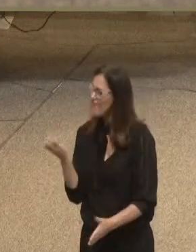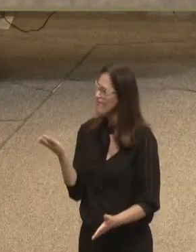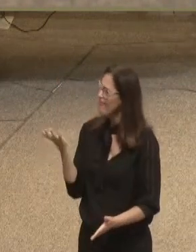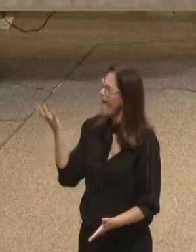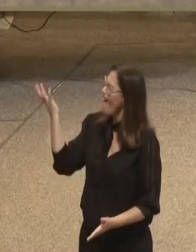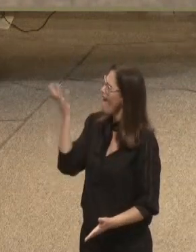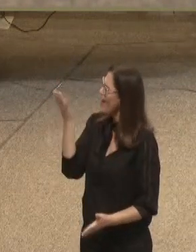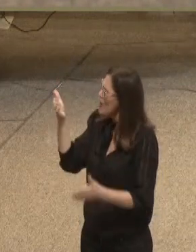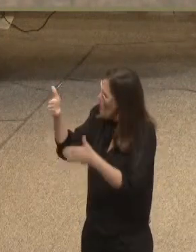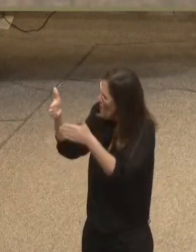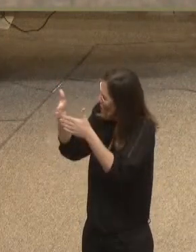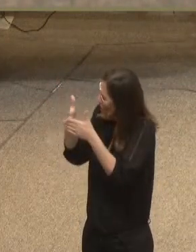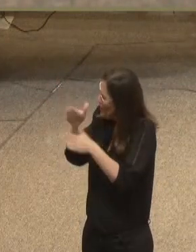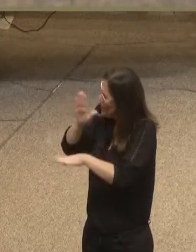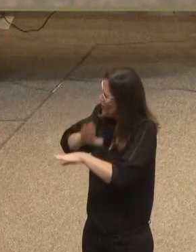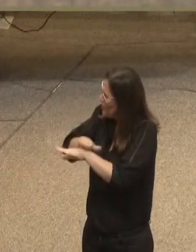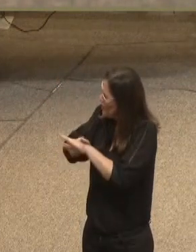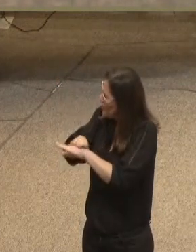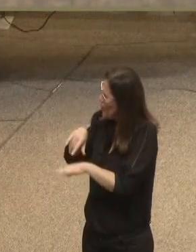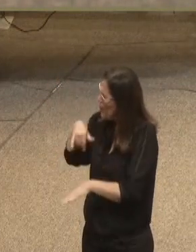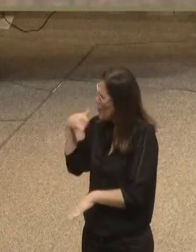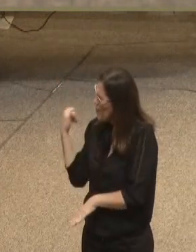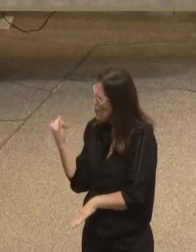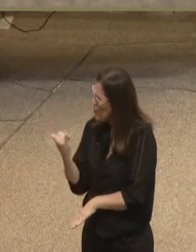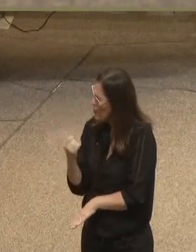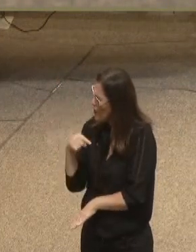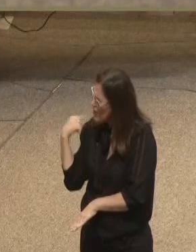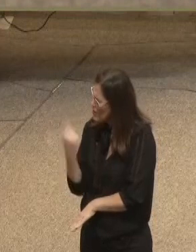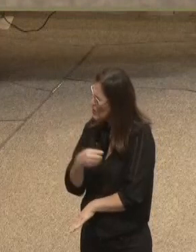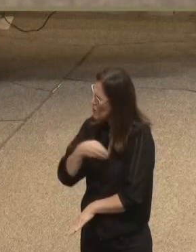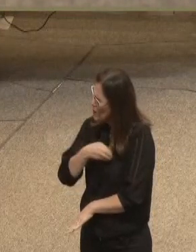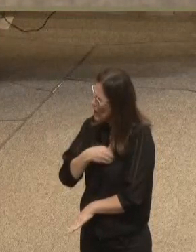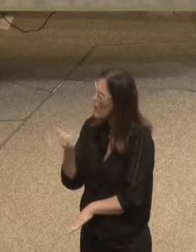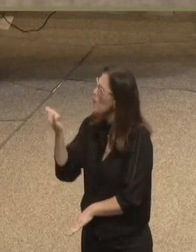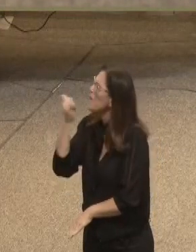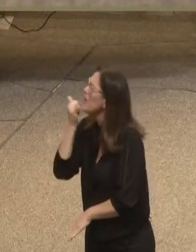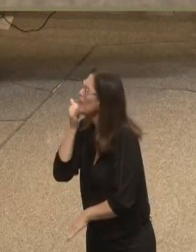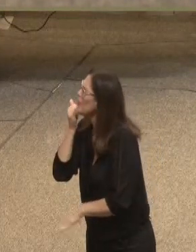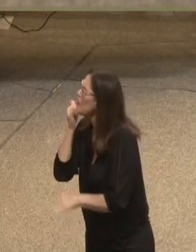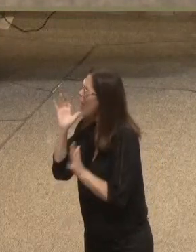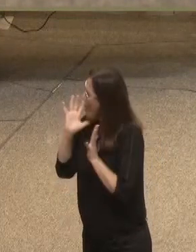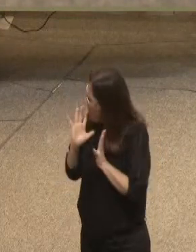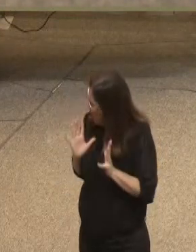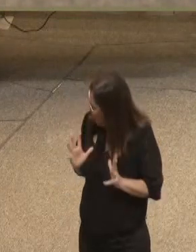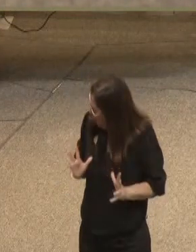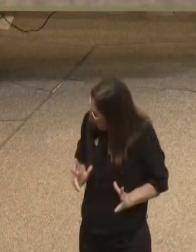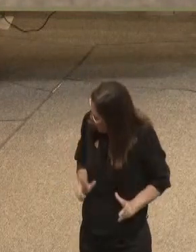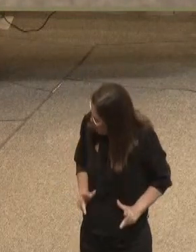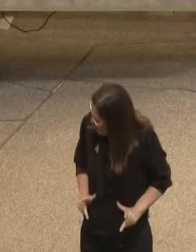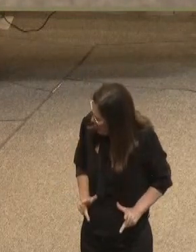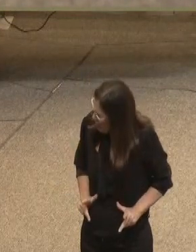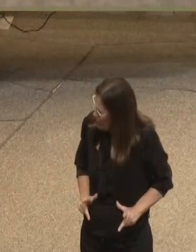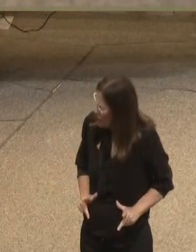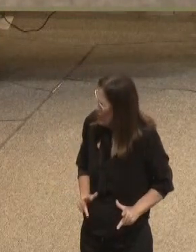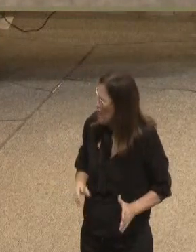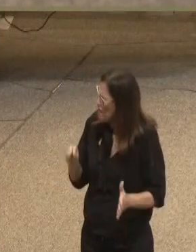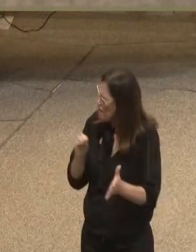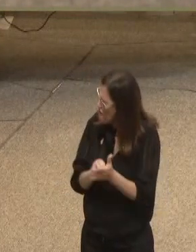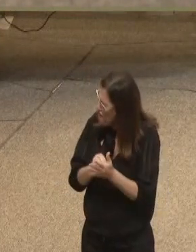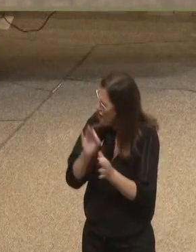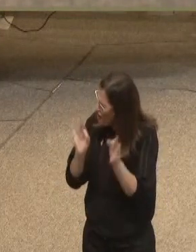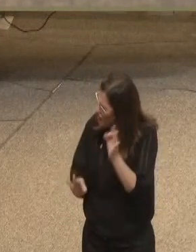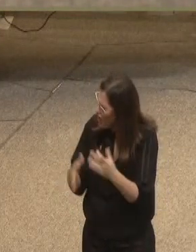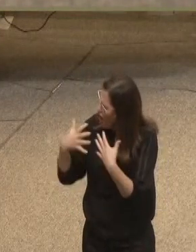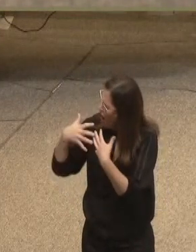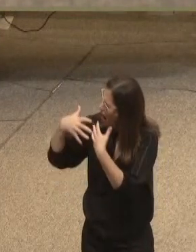te pedir nesse momento que o Senhor perdoe os nossos pecados, que o Senhor venha nos purificar de toda injustiça, para que o Senhor possa receber